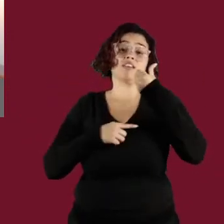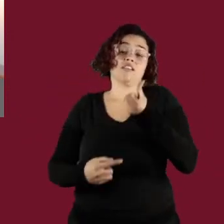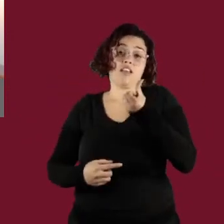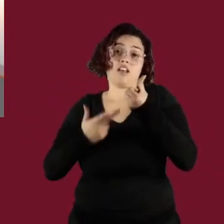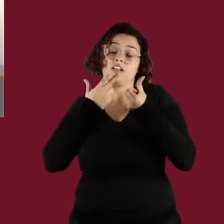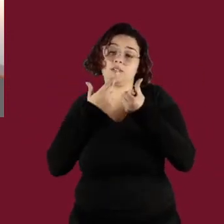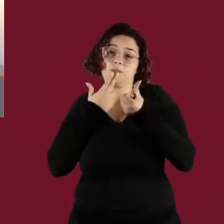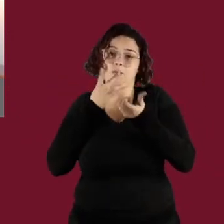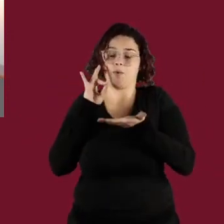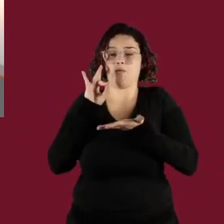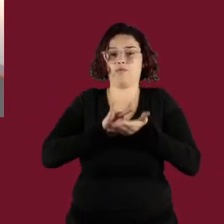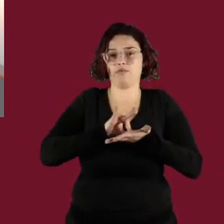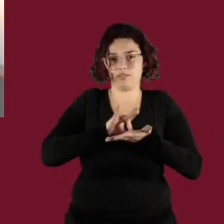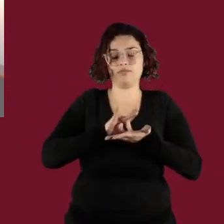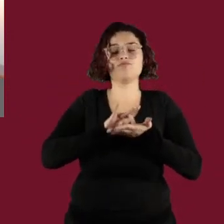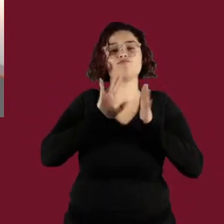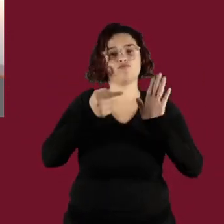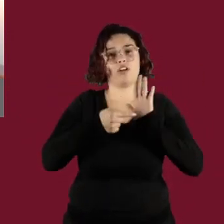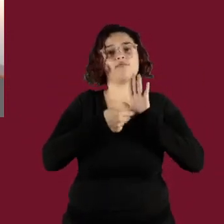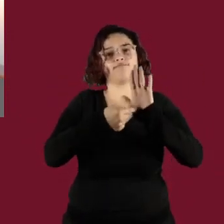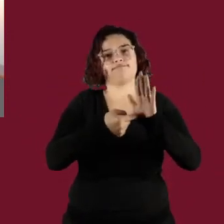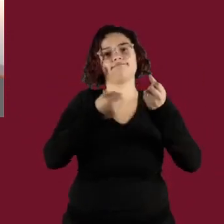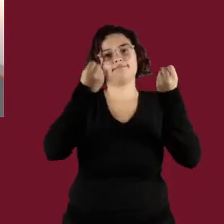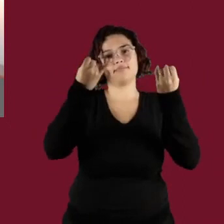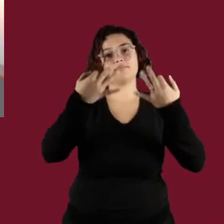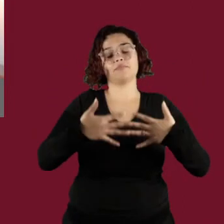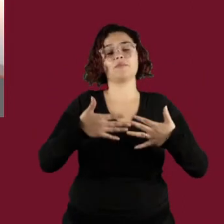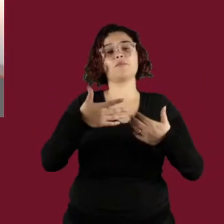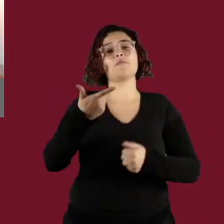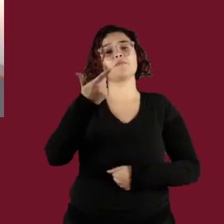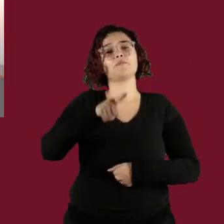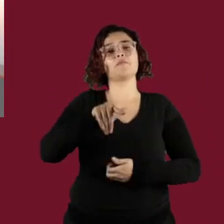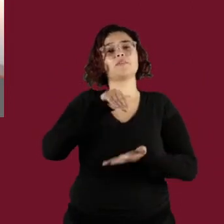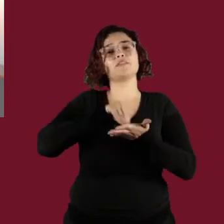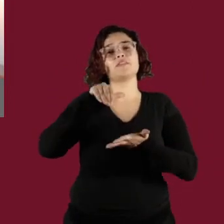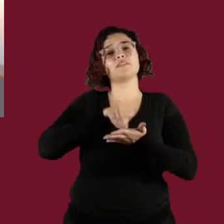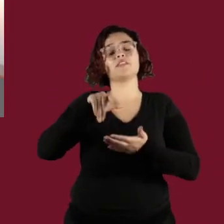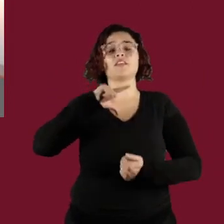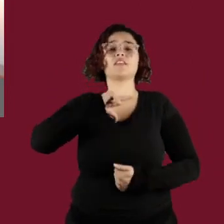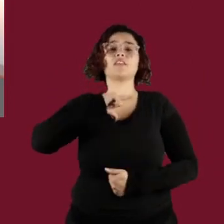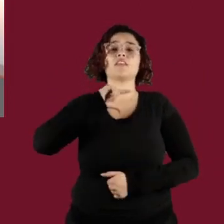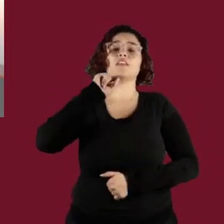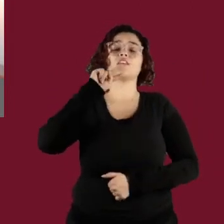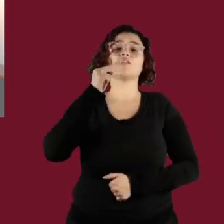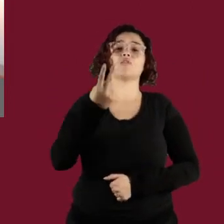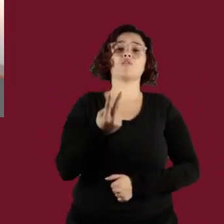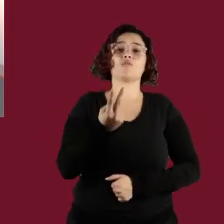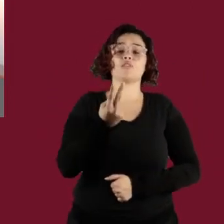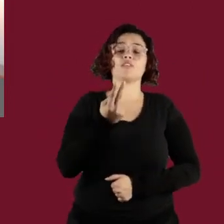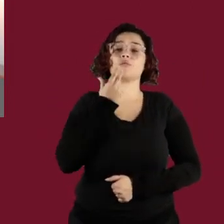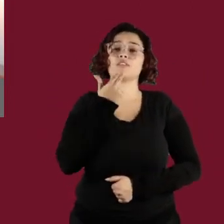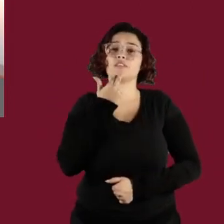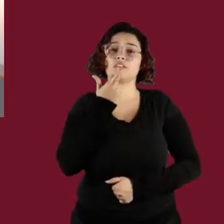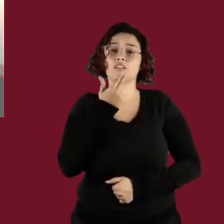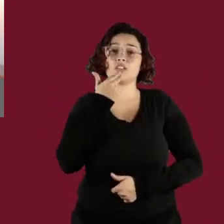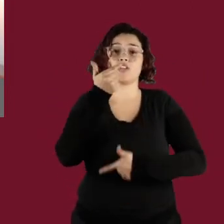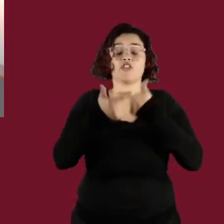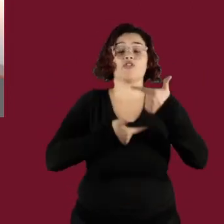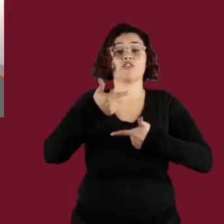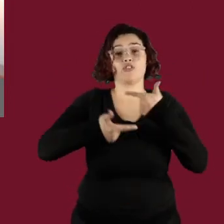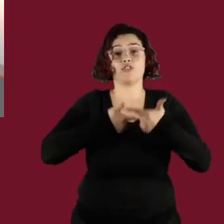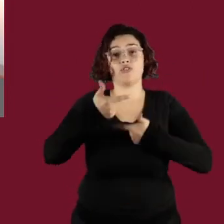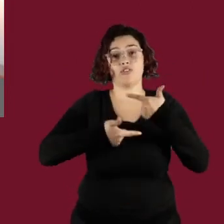você indicou, e nós temos no secretariado 2 línguas nas Nações Unidas, 2 línguas de trabalho, que